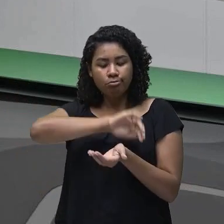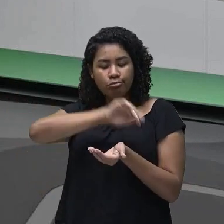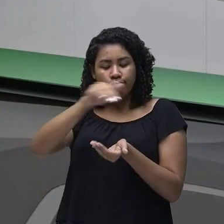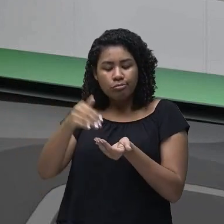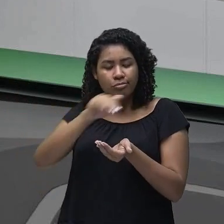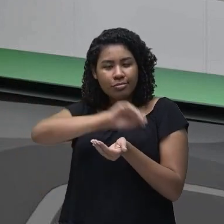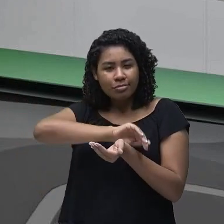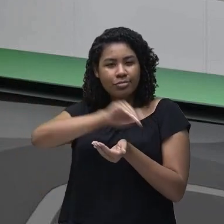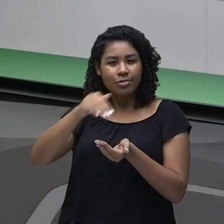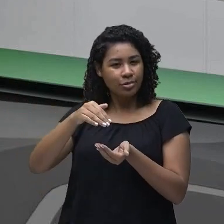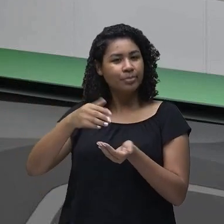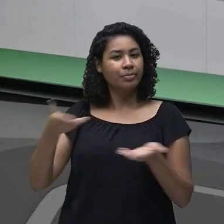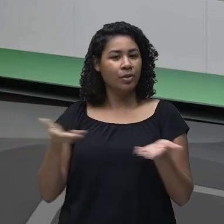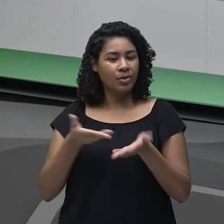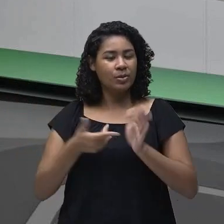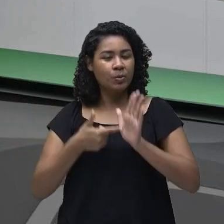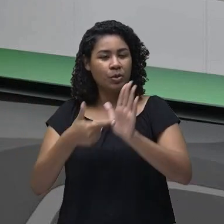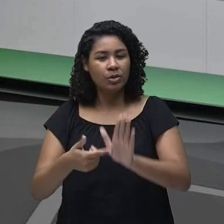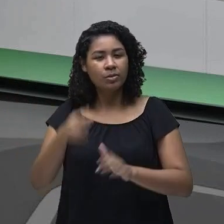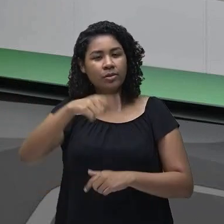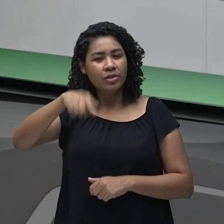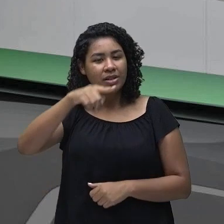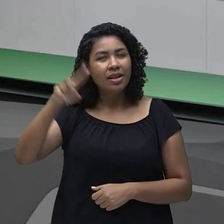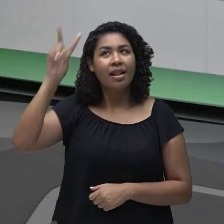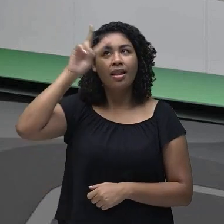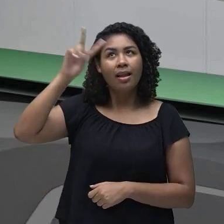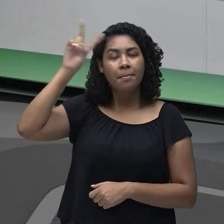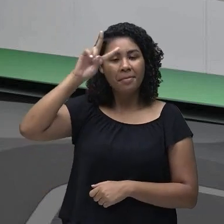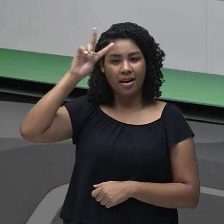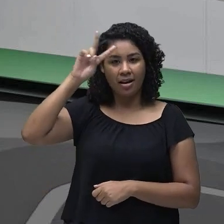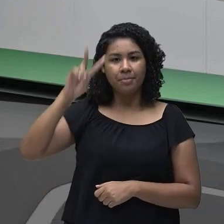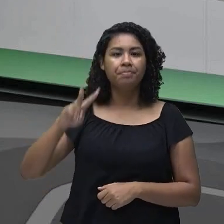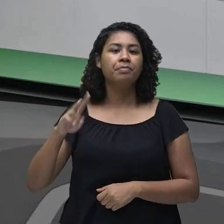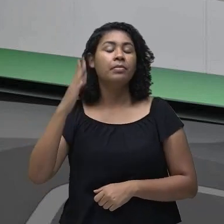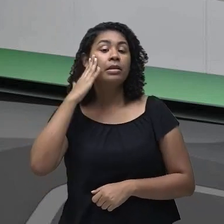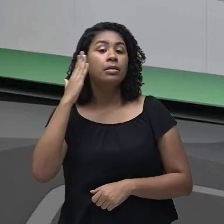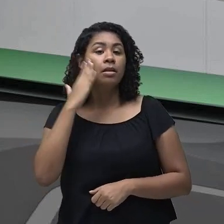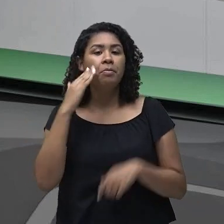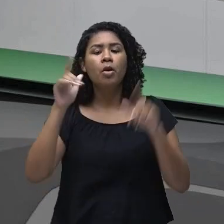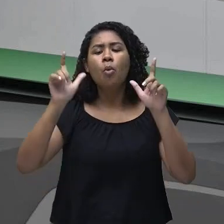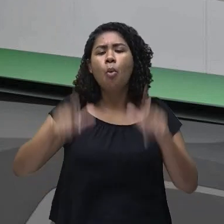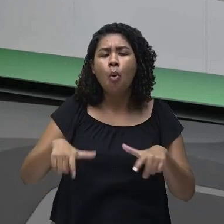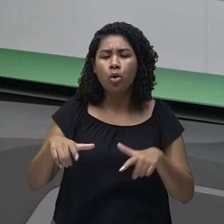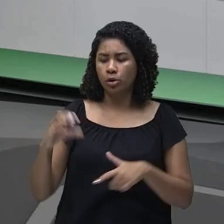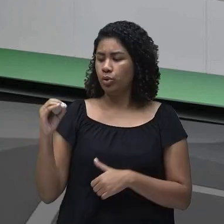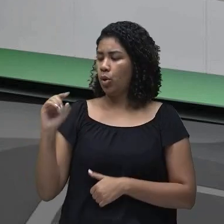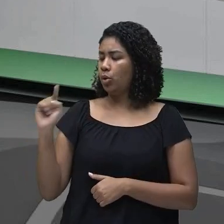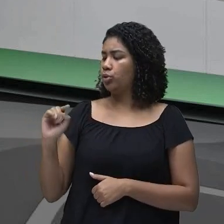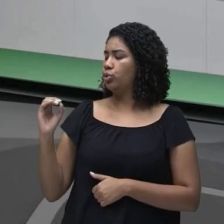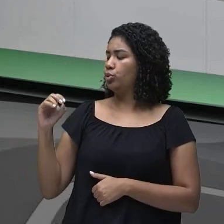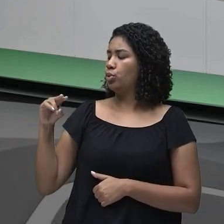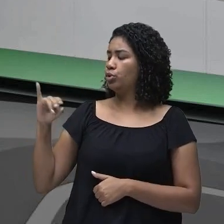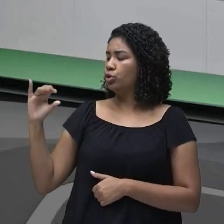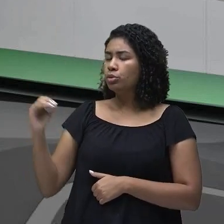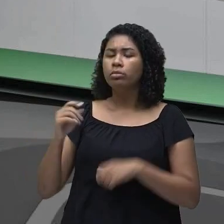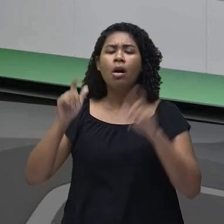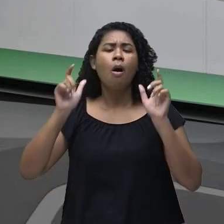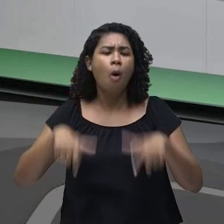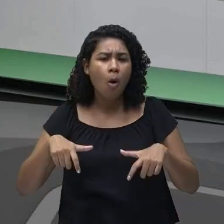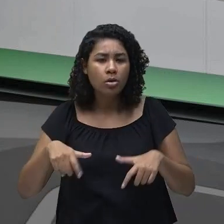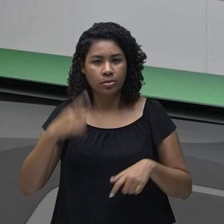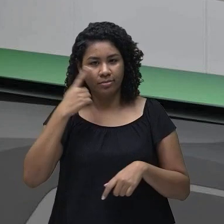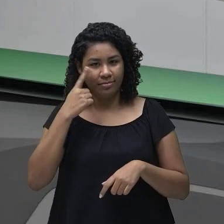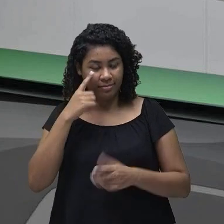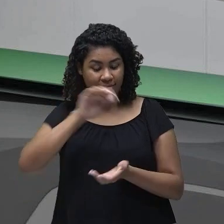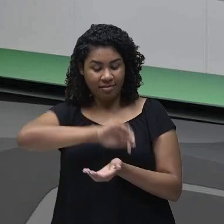está relembrando com vocês para a gente saber o quê? Onde é que está a camada de ozônio? Está aqui, ó.